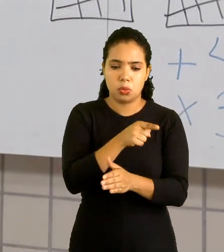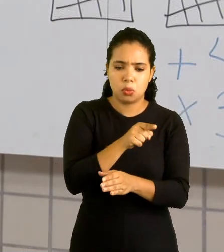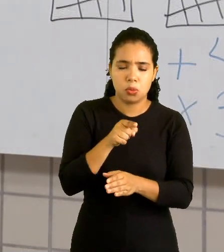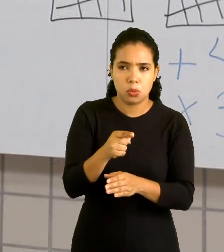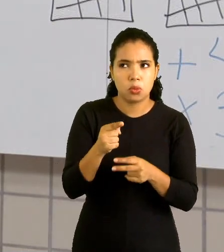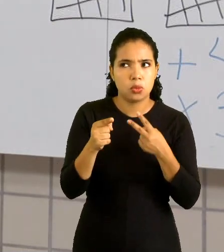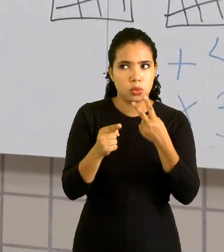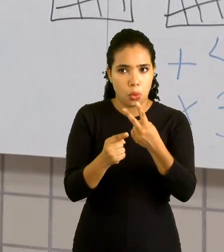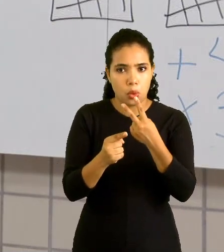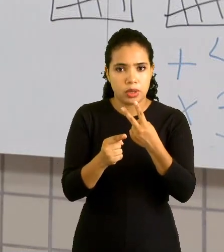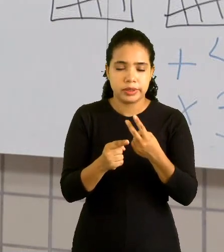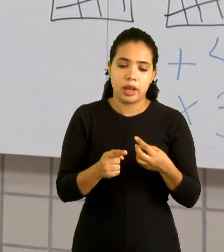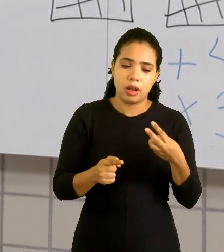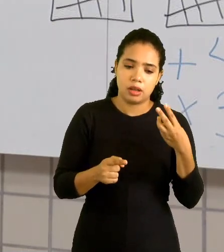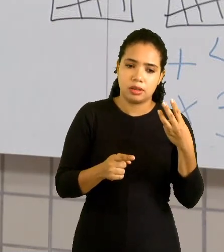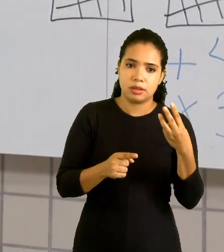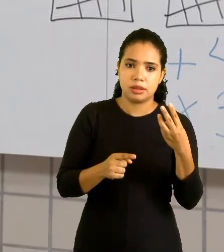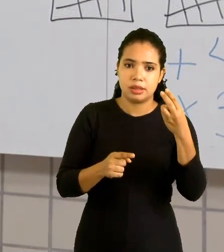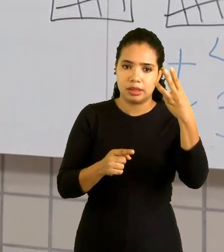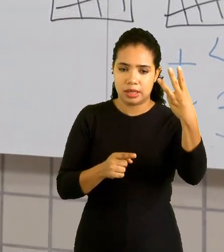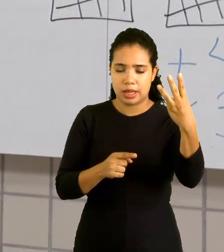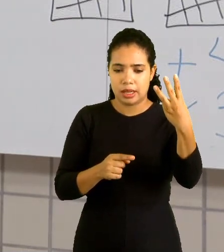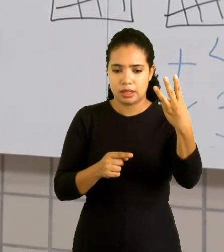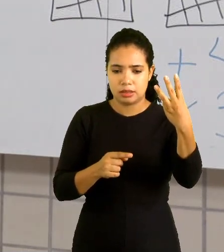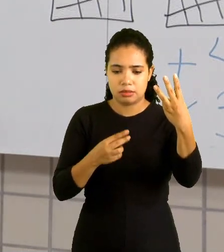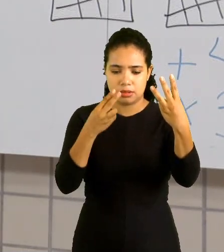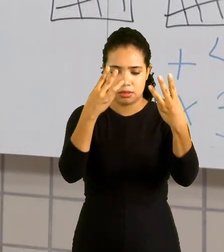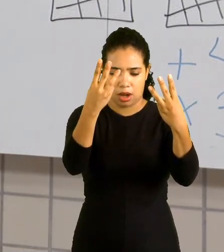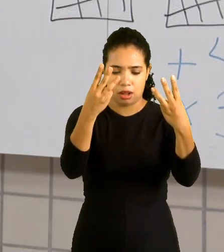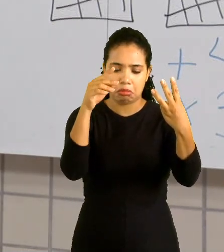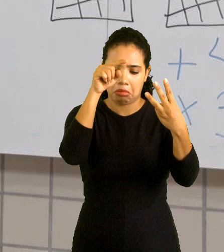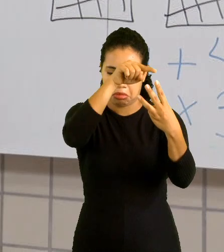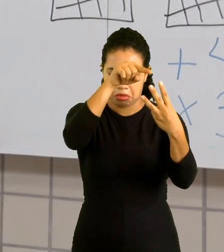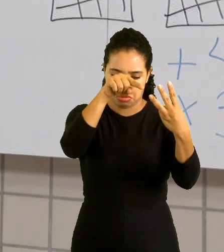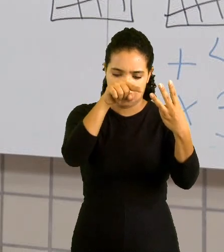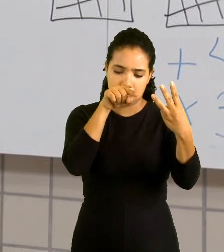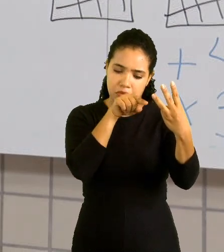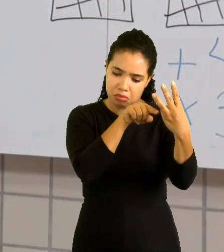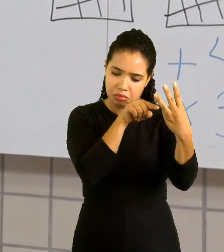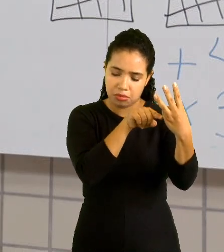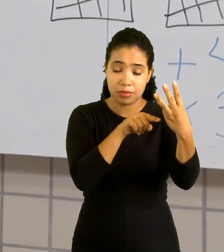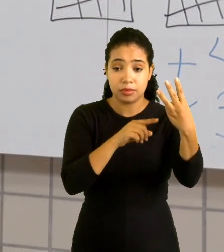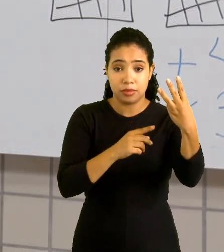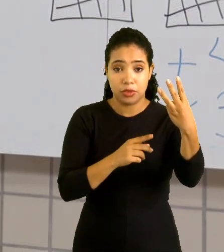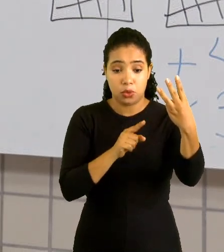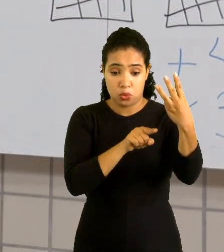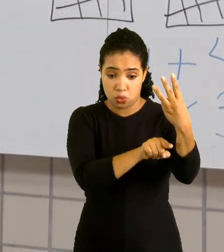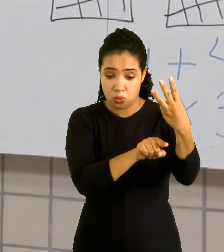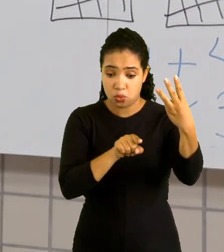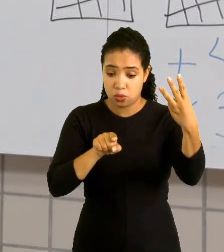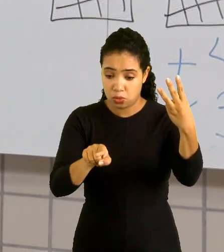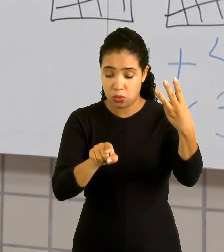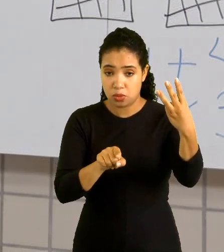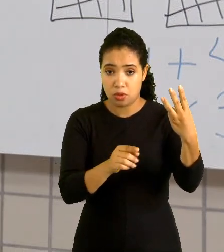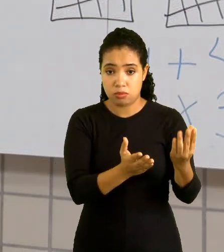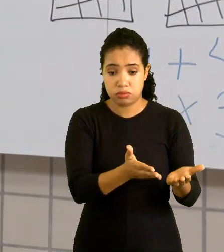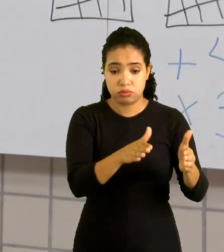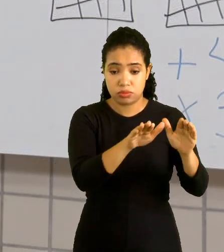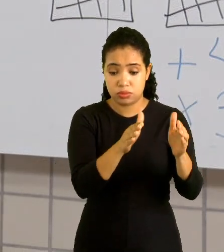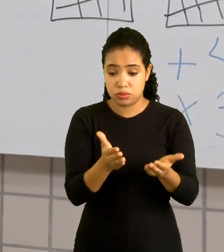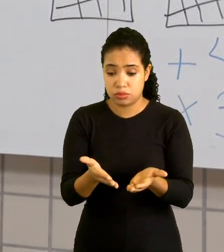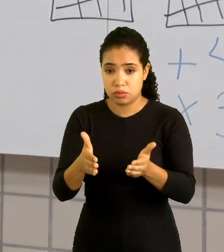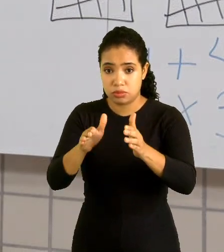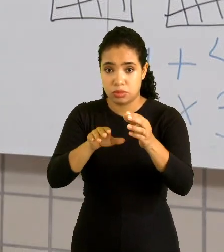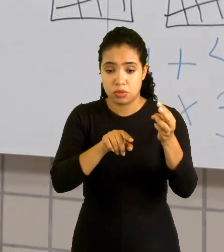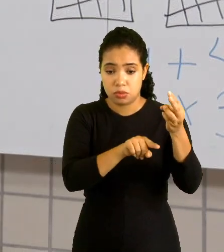vasinhos. Então é 3 flores em cada vaso. É 3 duas vezes. 3 mais 3